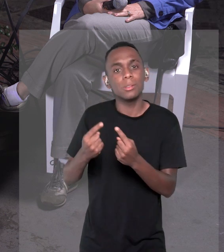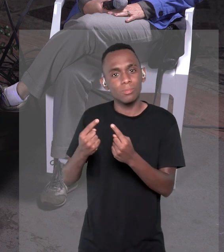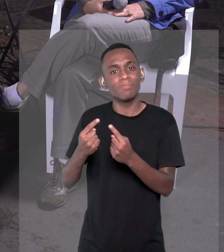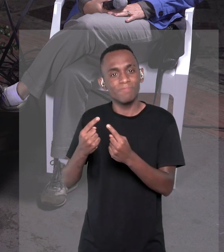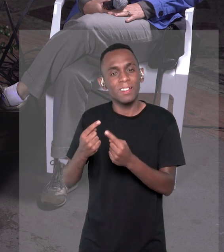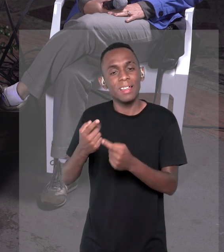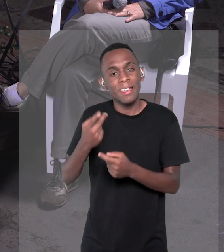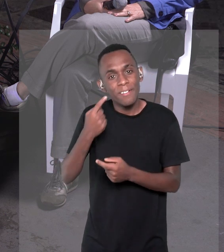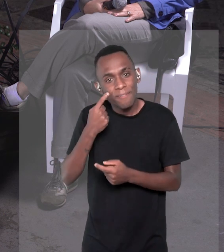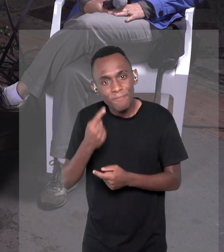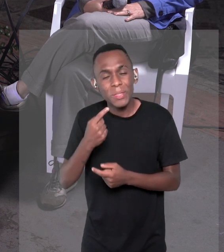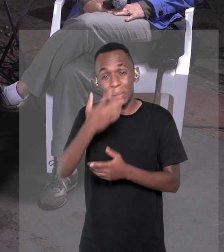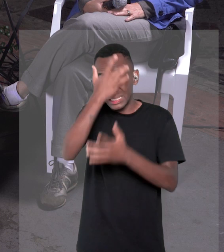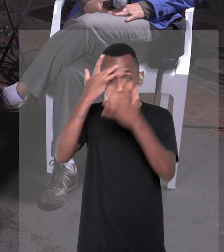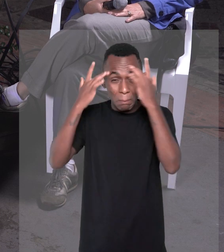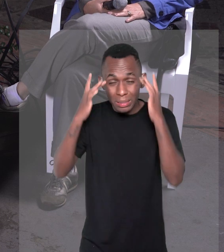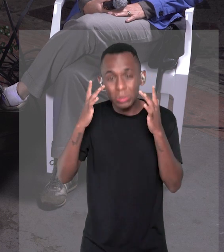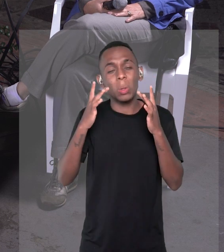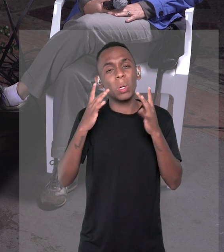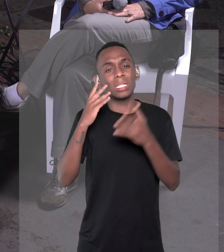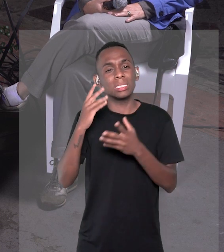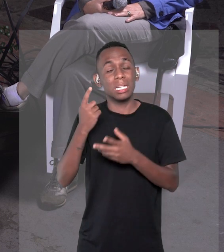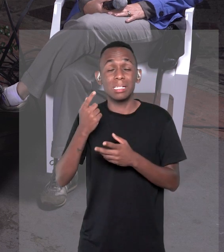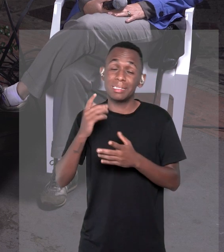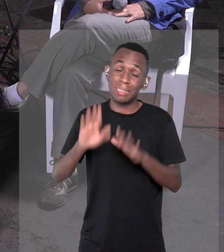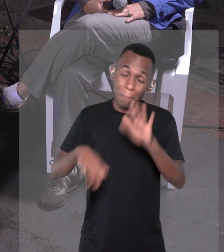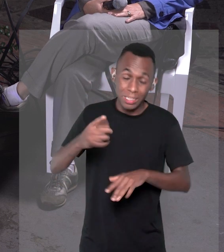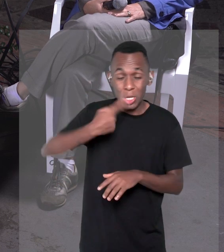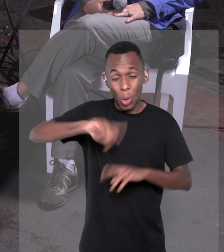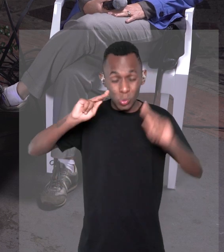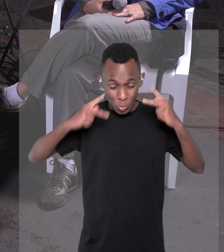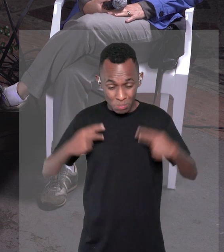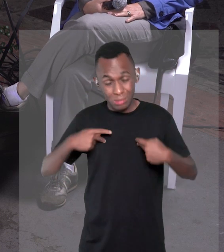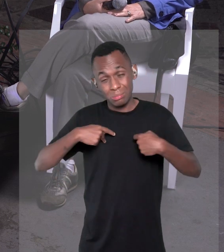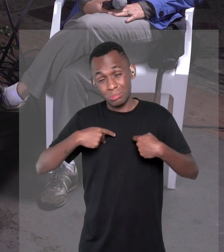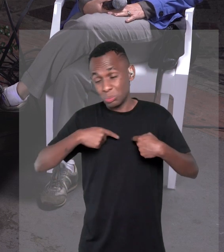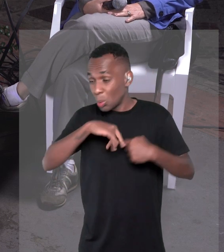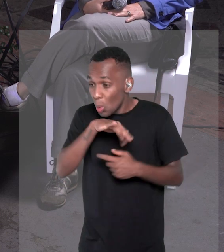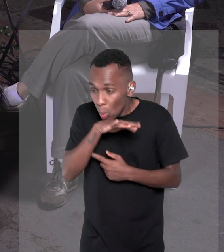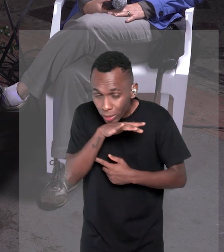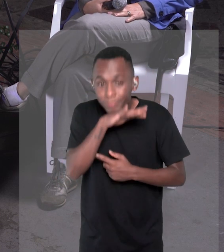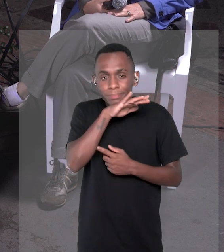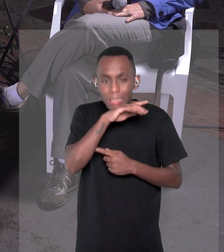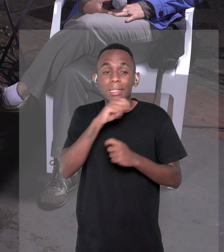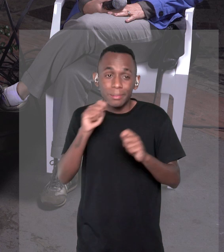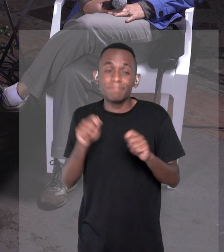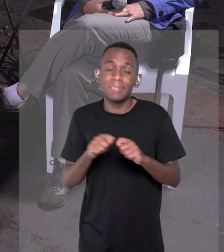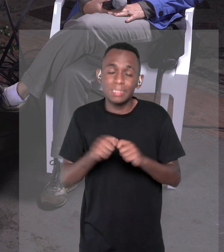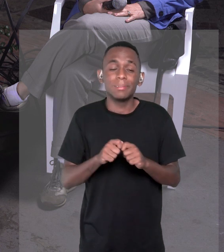que é de 47, logo depois da Segunda Guerra Mundial, quando ele escreve Nosso Tempo. E a geração dele viu todas